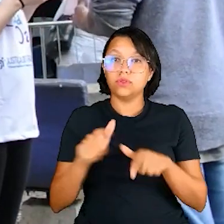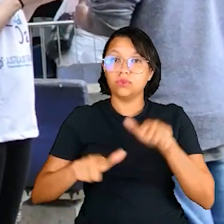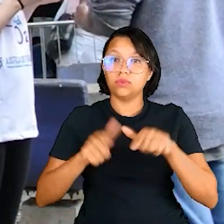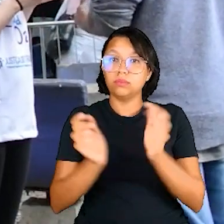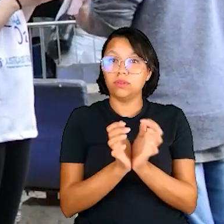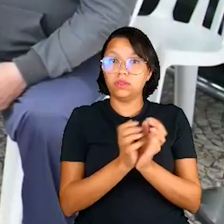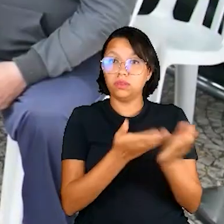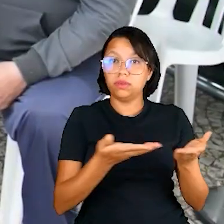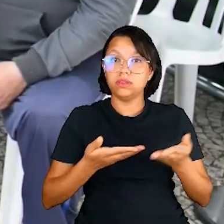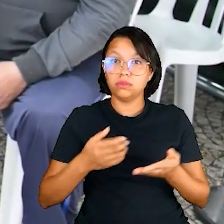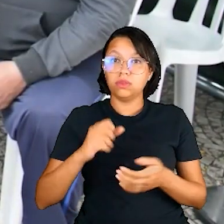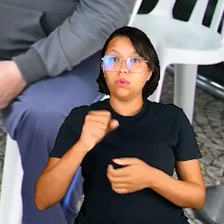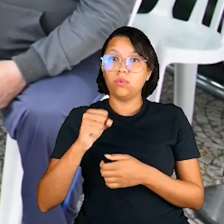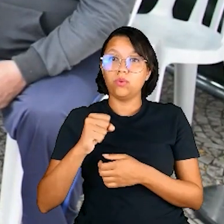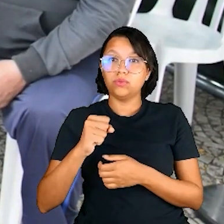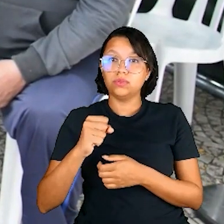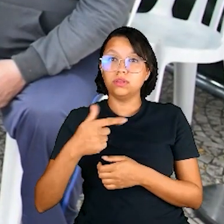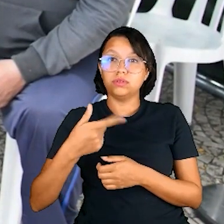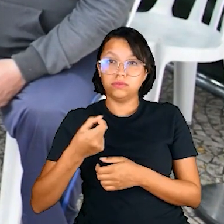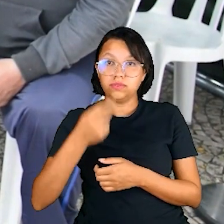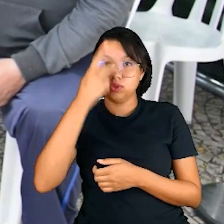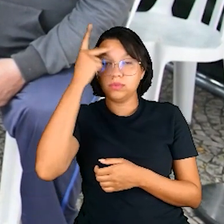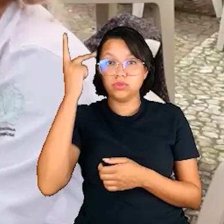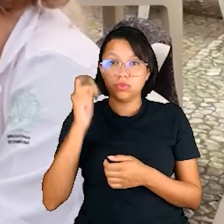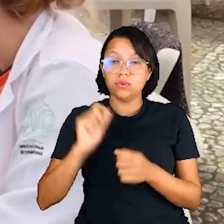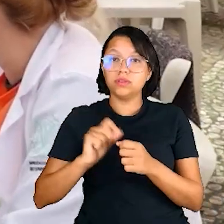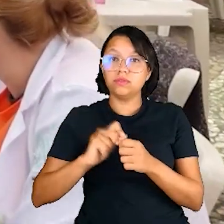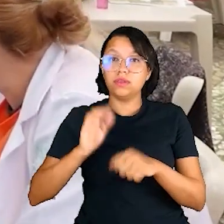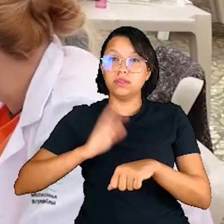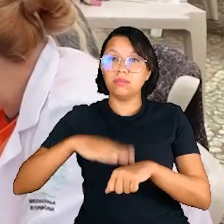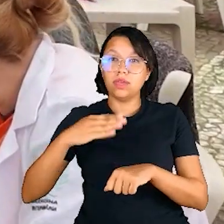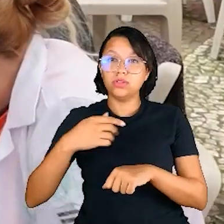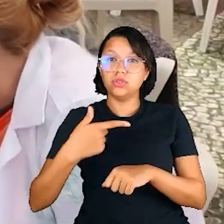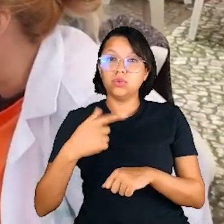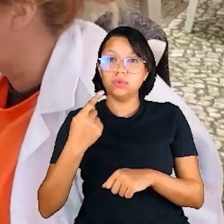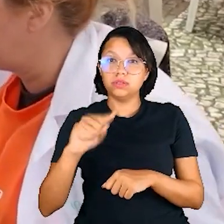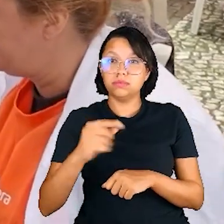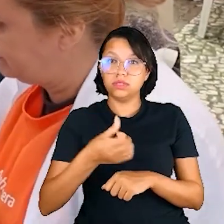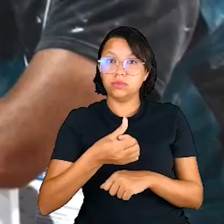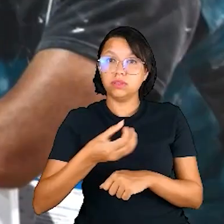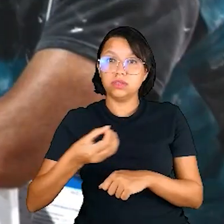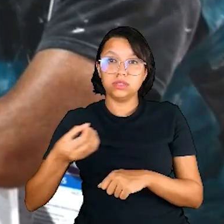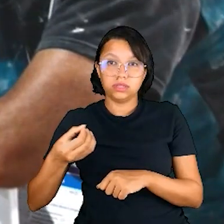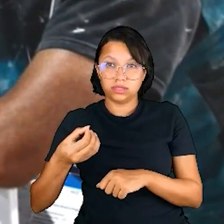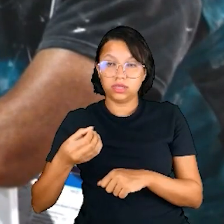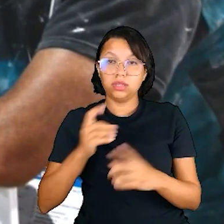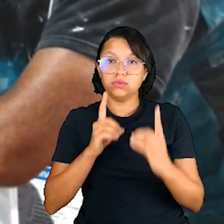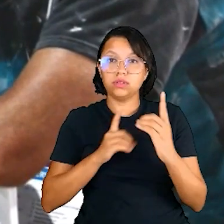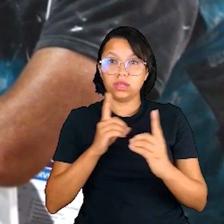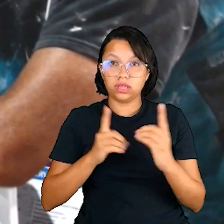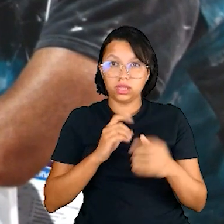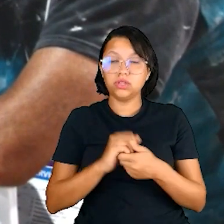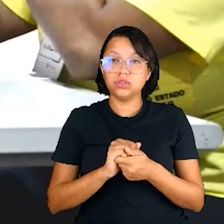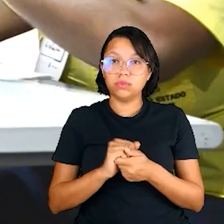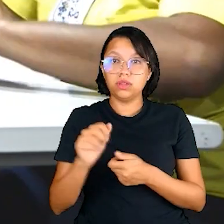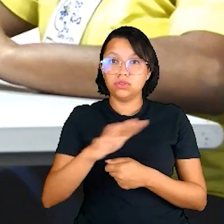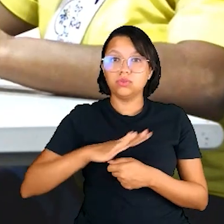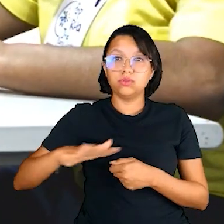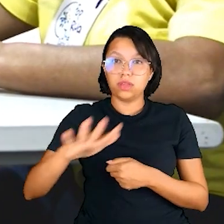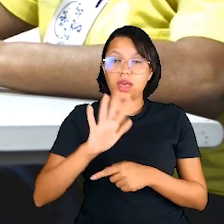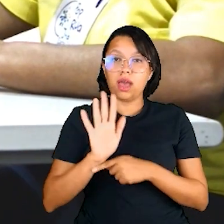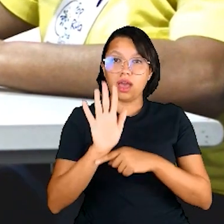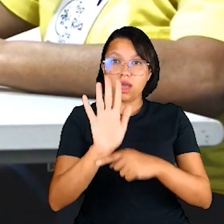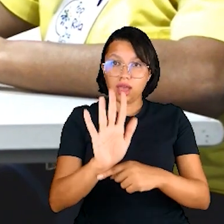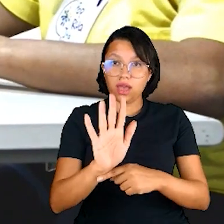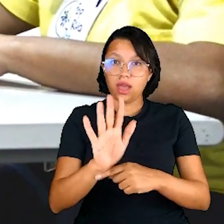O mutirão recebeu 820 pessoas e realizou mais de 2.600 atendimentos nas